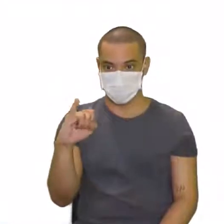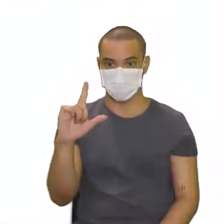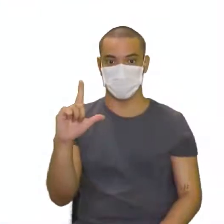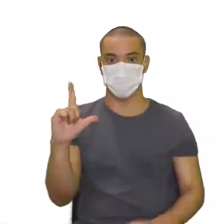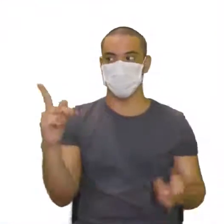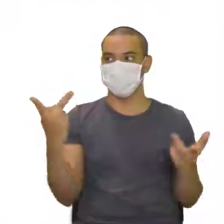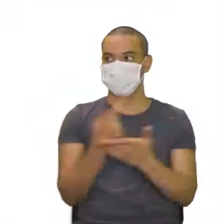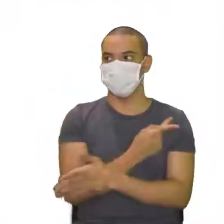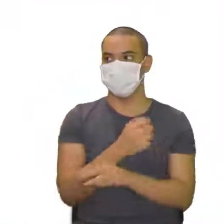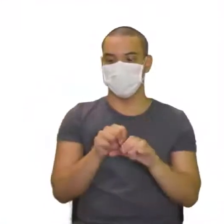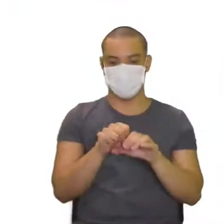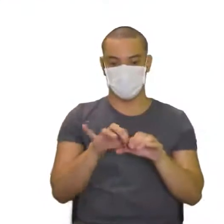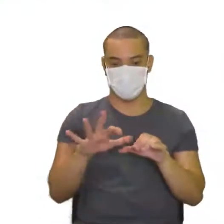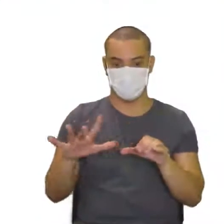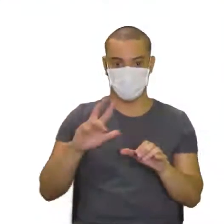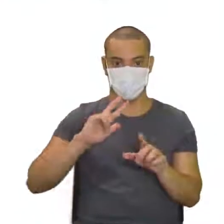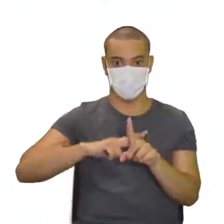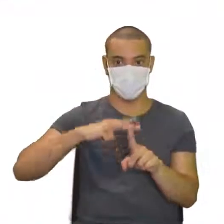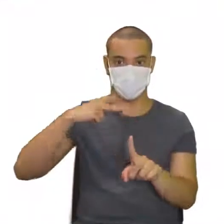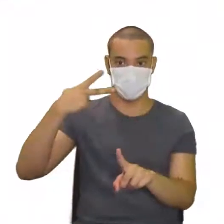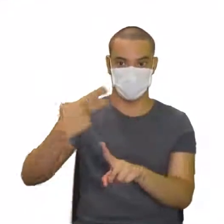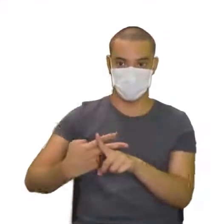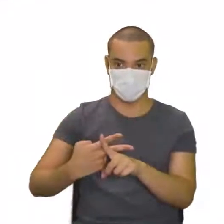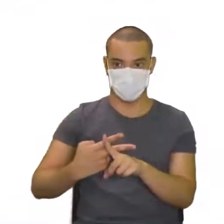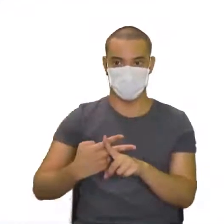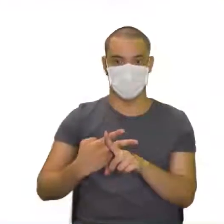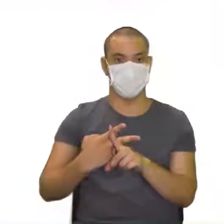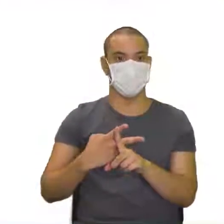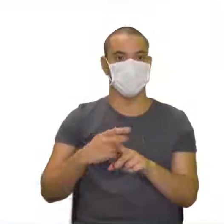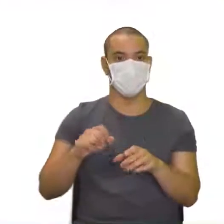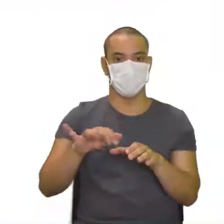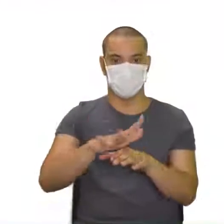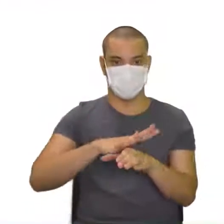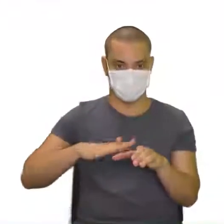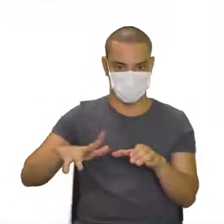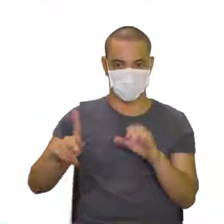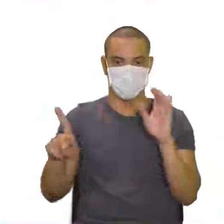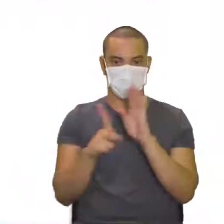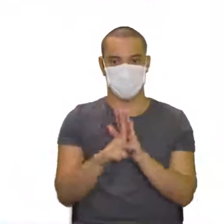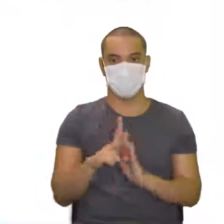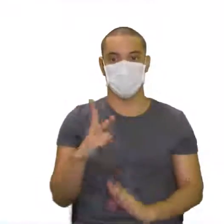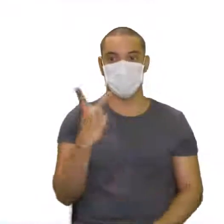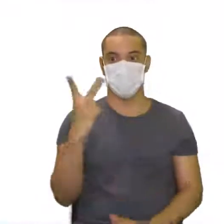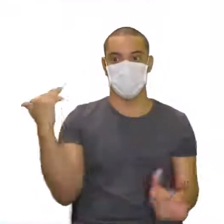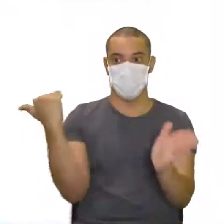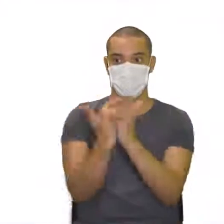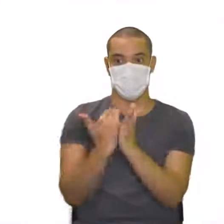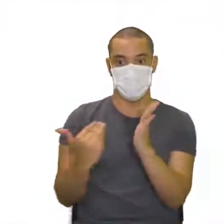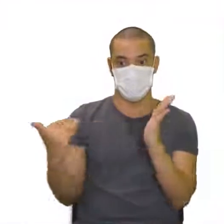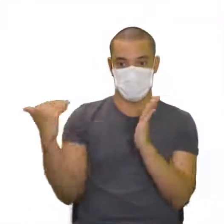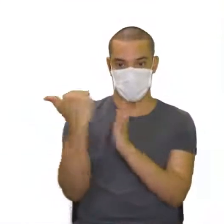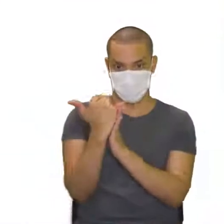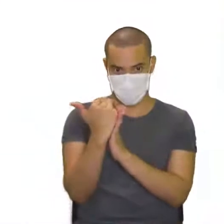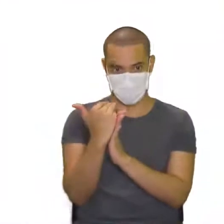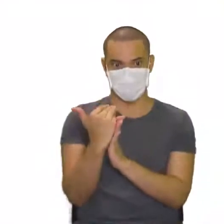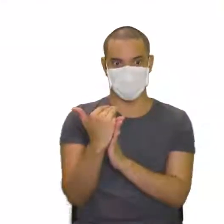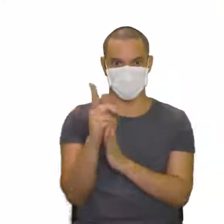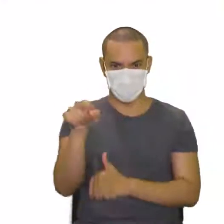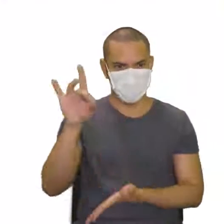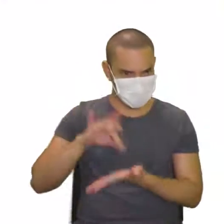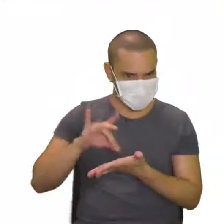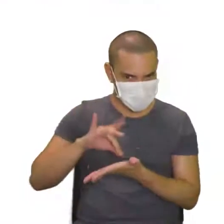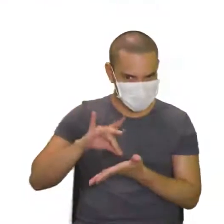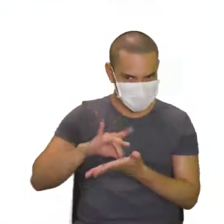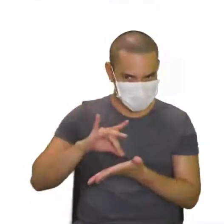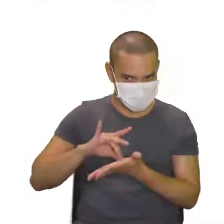flui por uma espira for dobrada, o campo magnético gerado por ela será 2 vezes maior. Pessoal, é